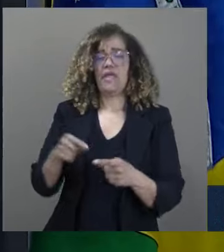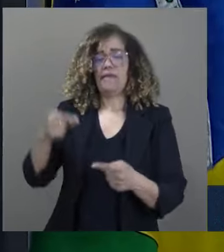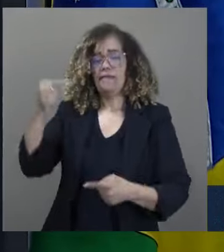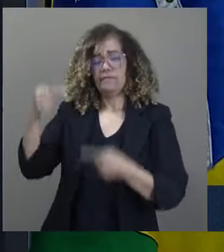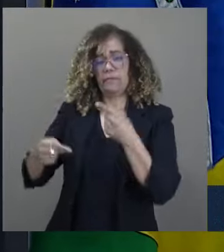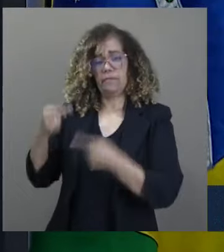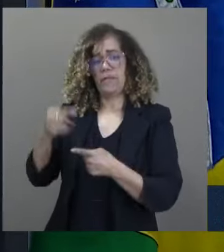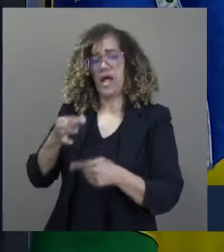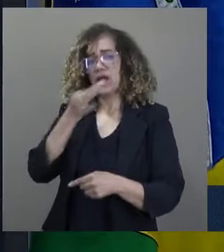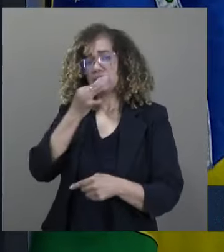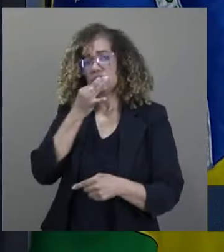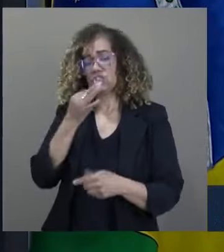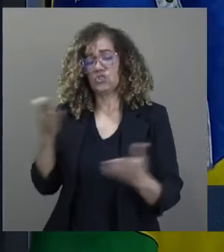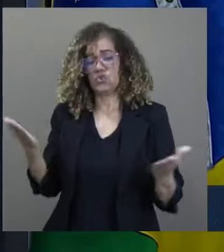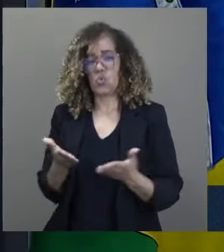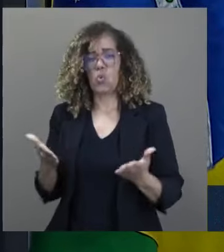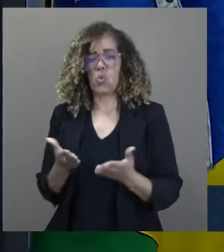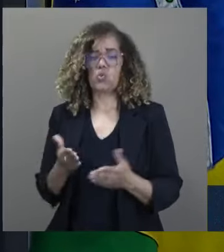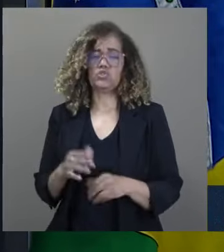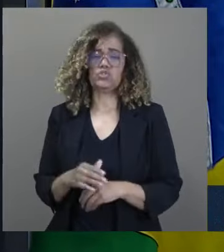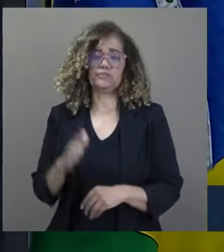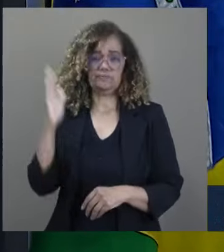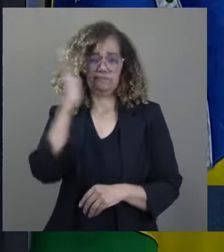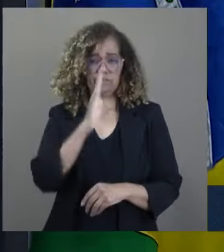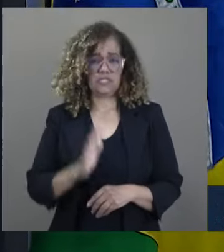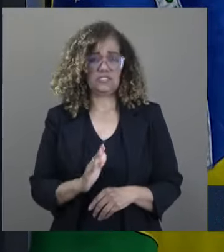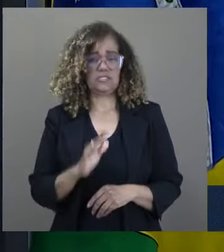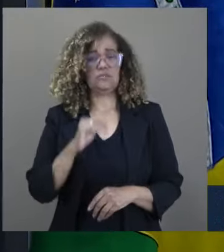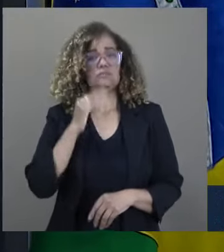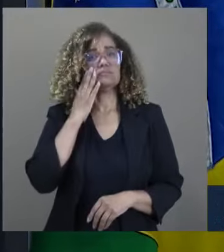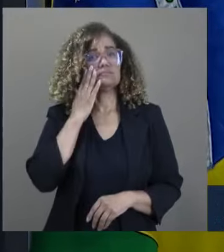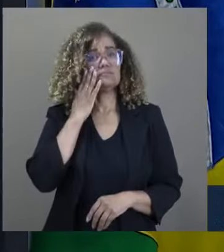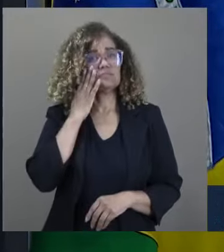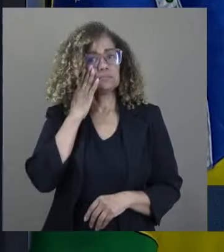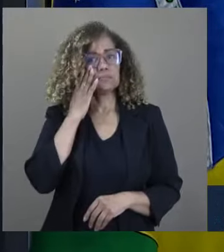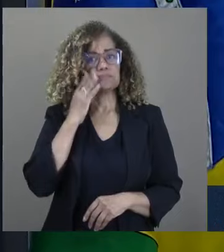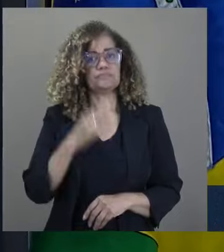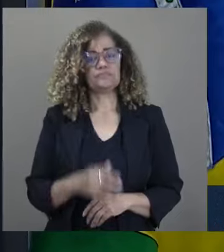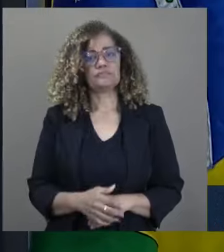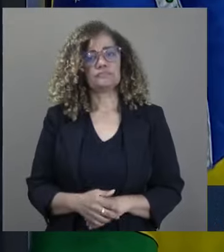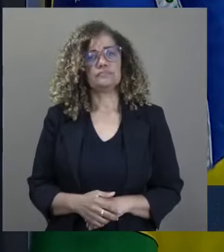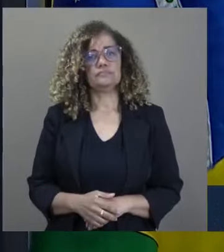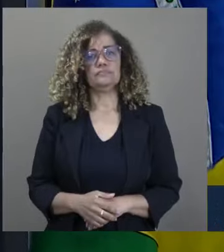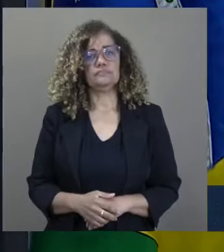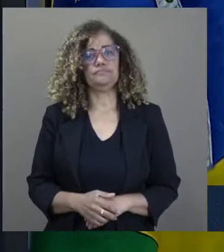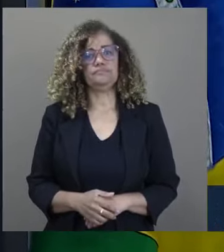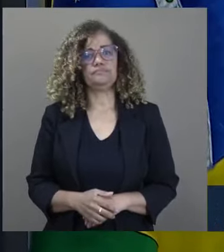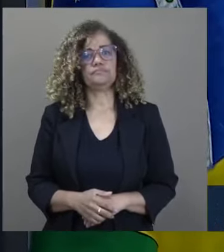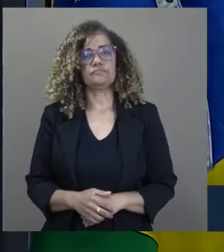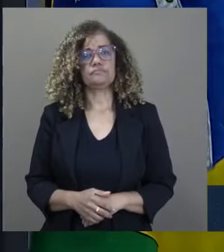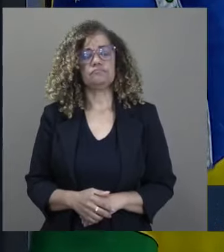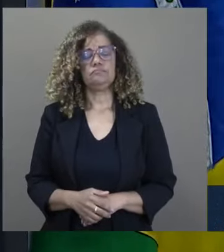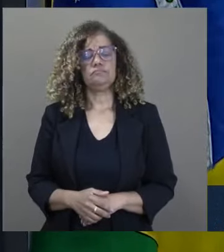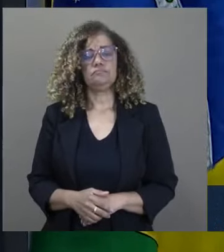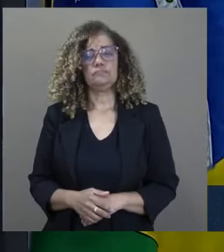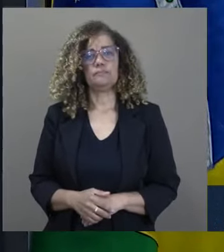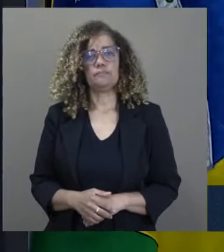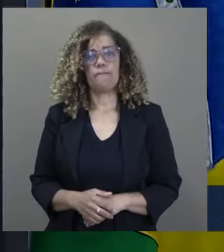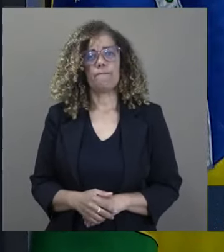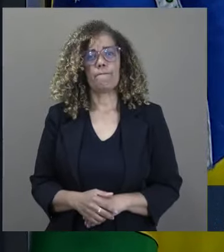apodrecido hoje no Brasil. Eu quero colocar também